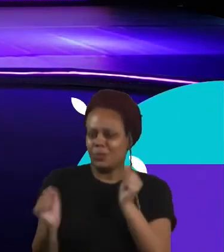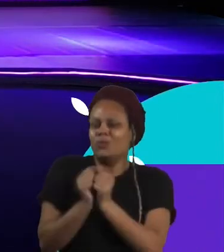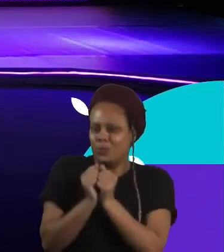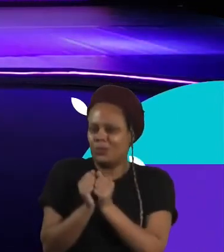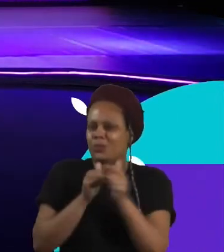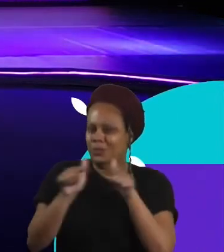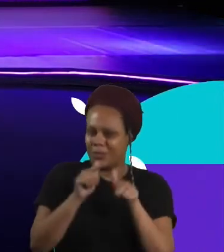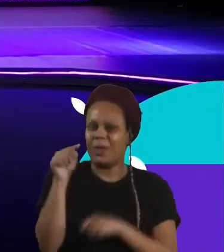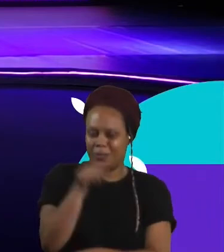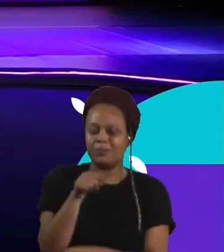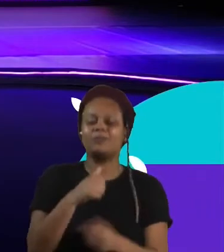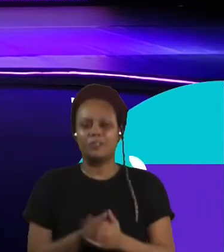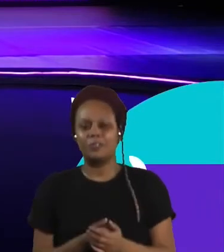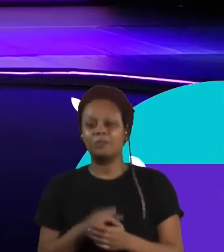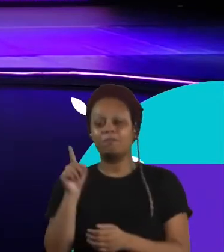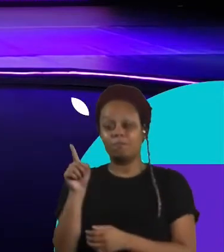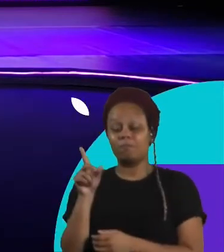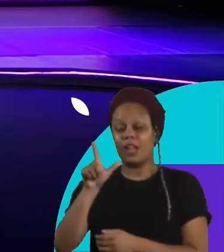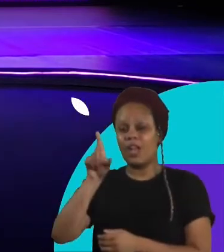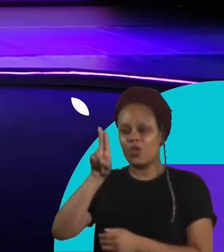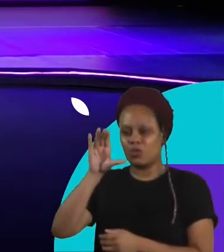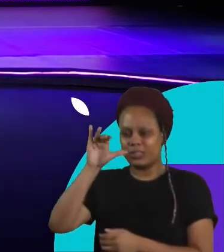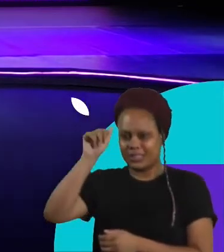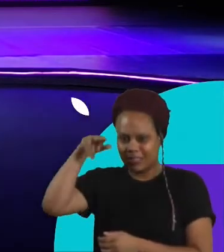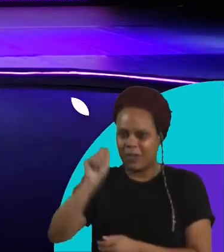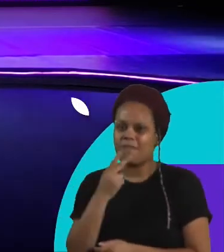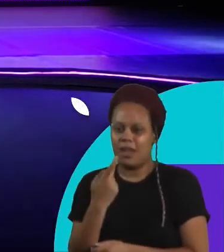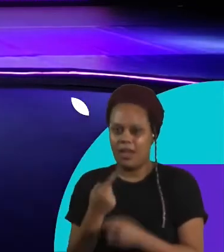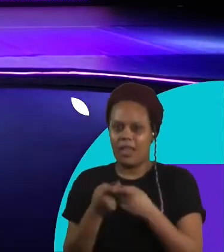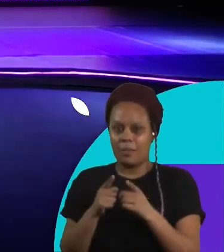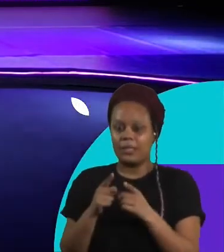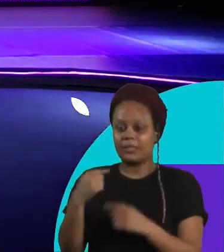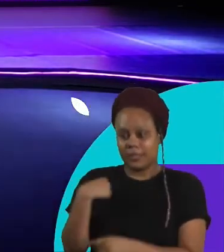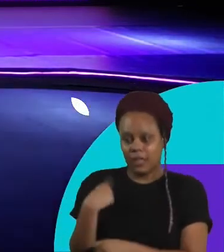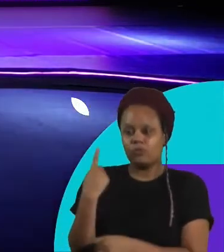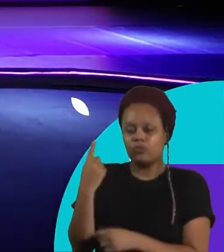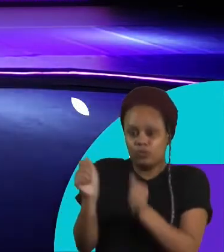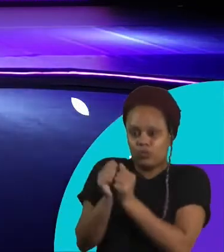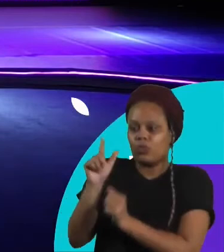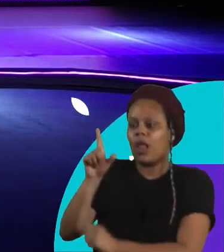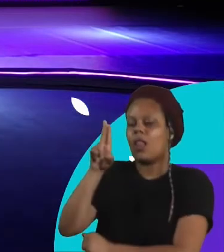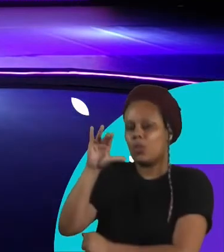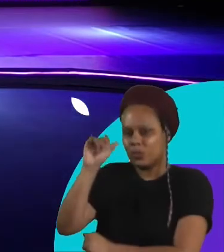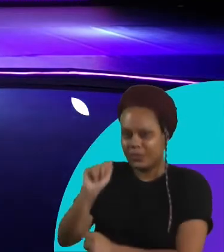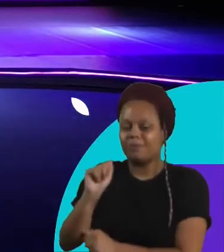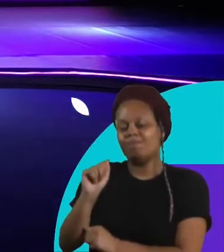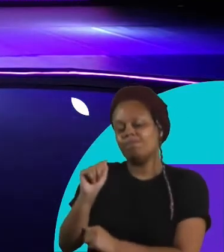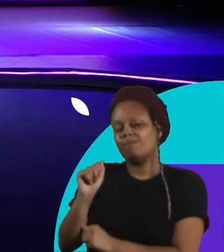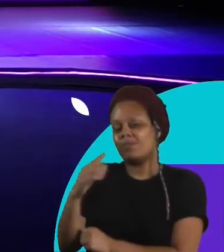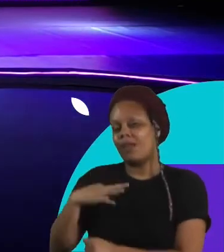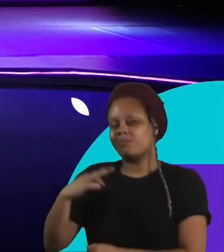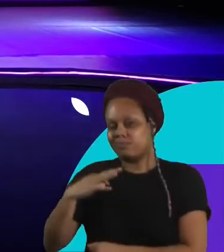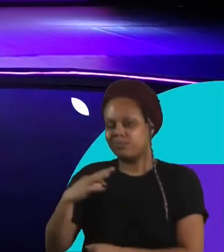queria comentar com vocês que o Social Good Brasil é o meu trabalho voluntário, da Lúcia também, mas ao longo aí das nossas carreiras, e a gente já está,